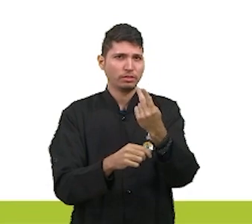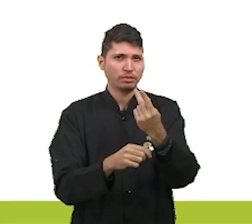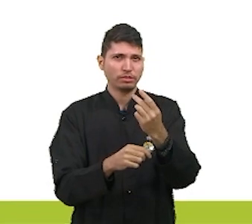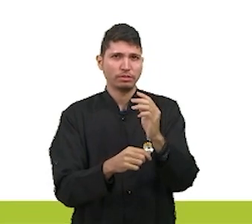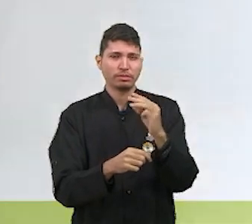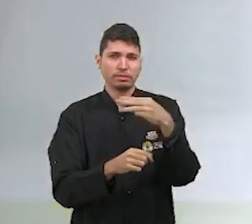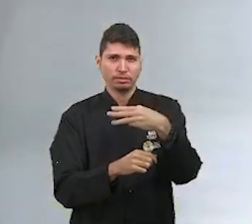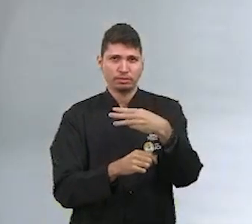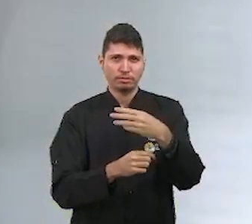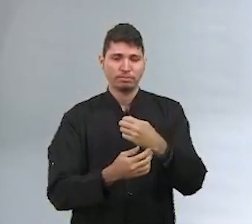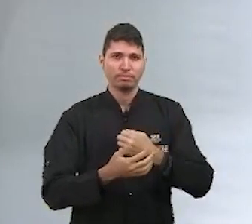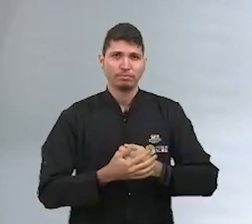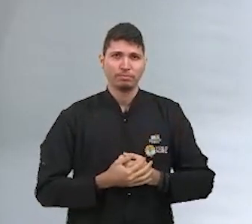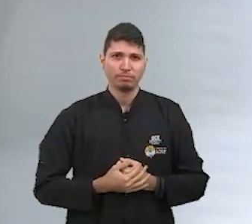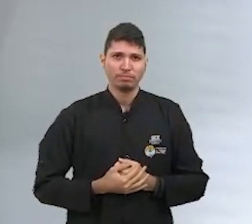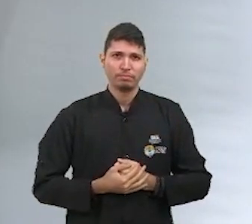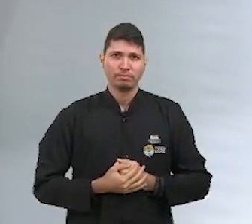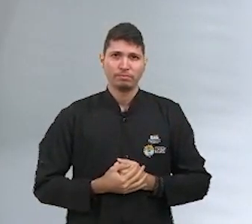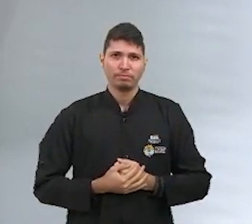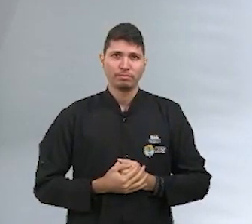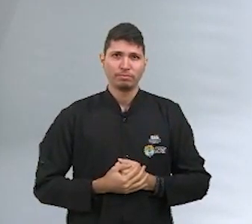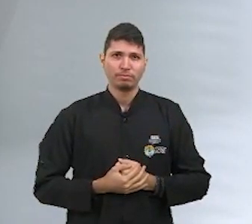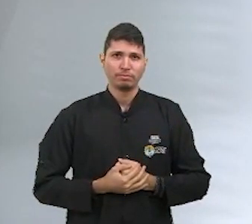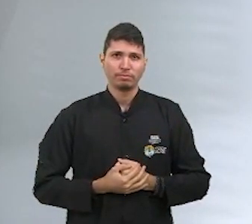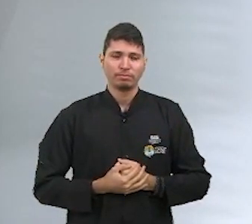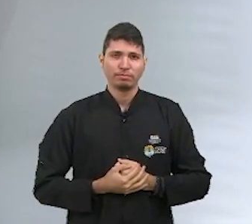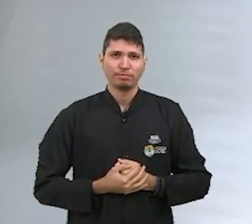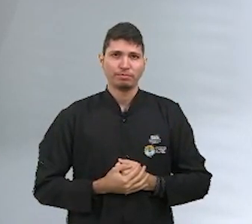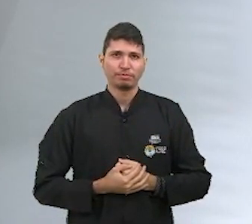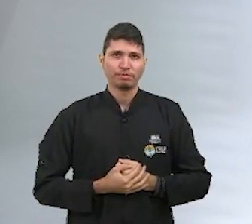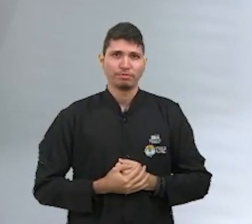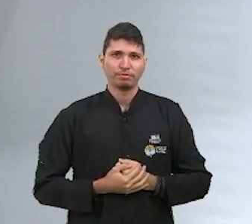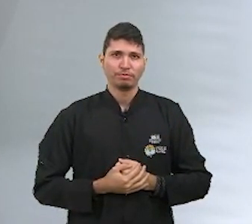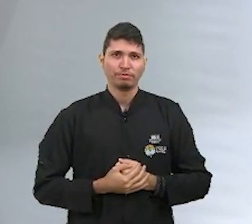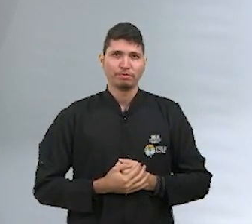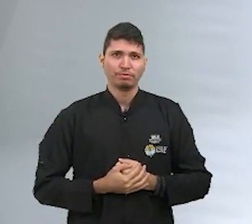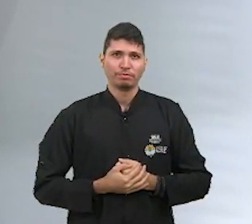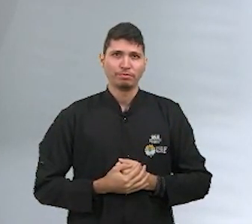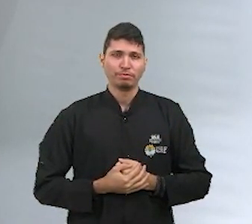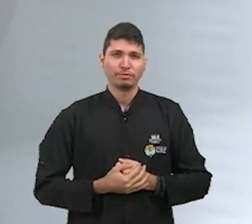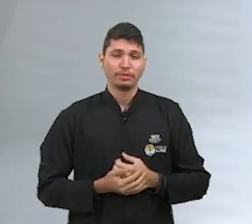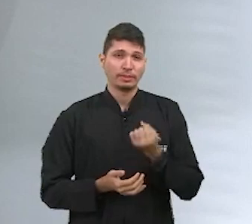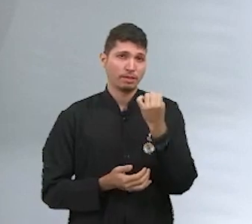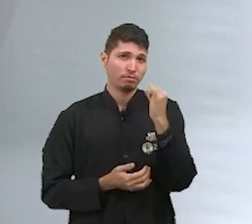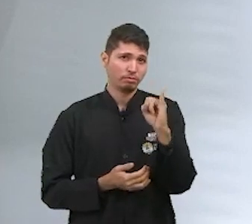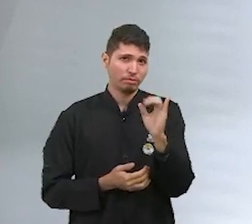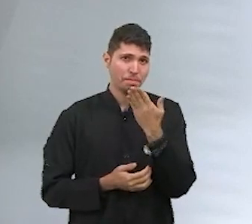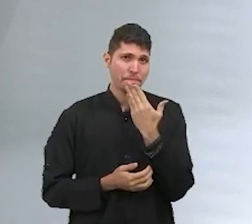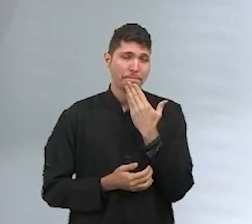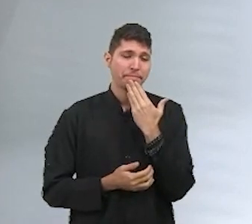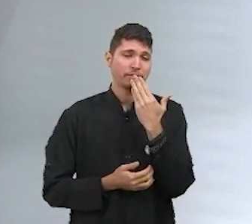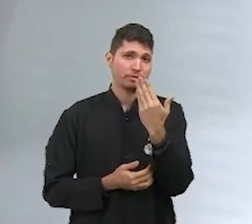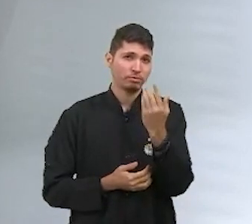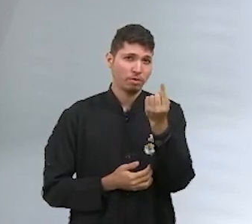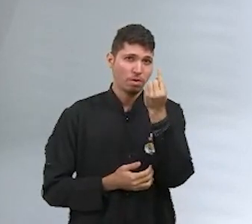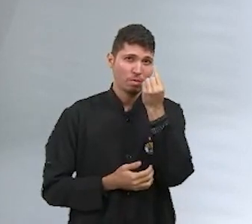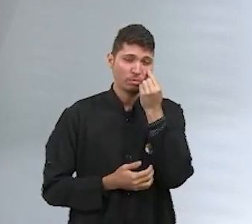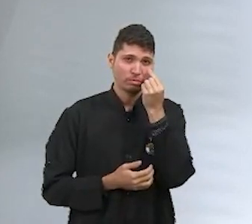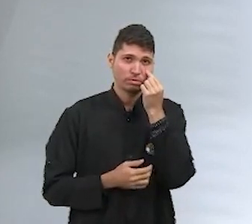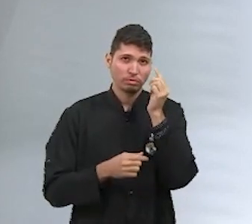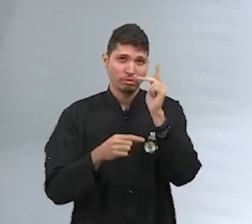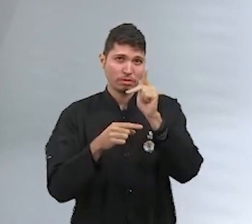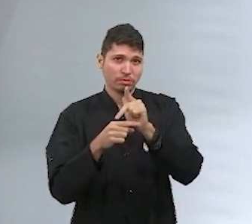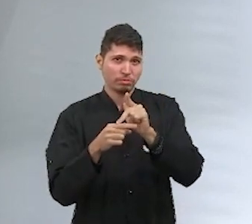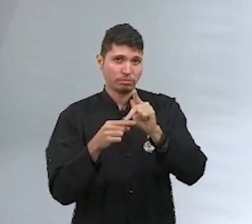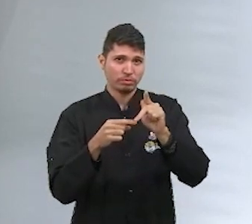NH3. Agora, quando a questão lá te pedir para analisar a polaridade